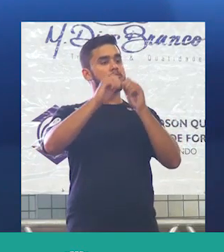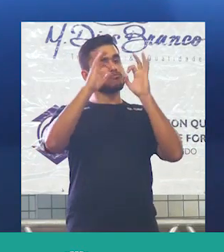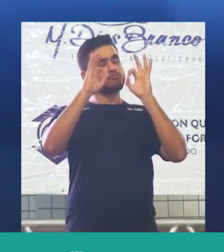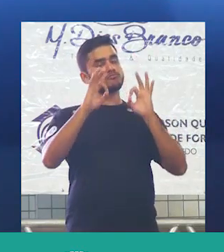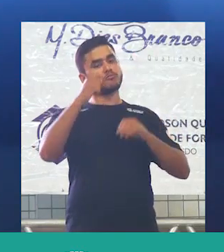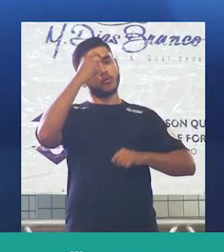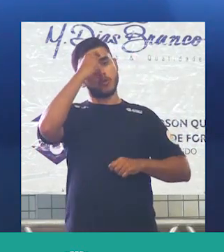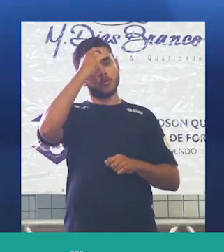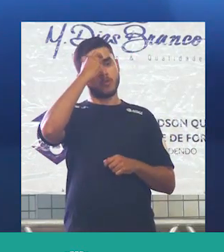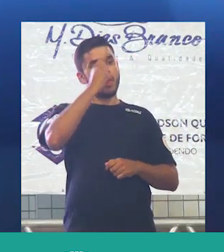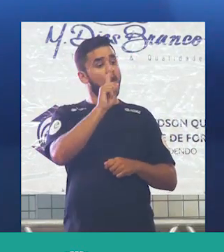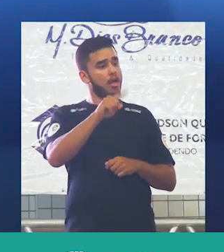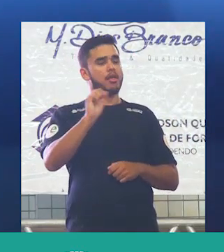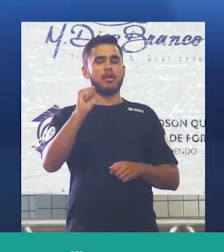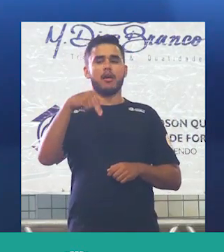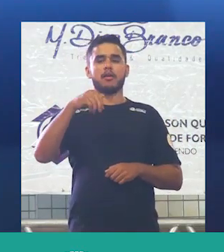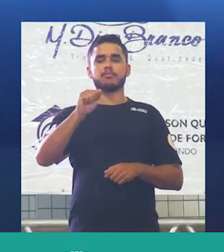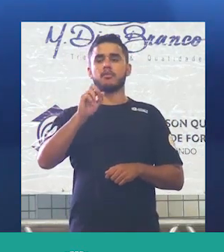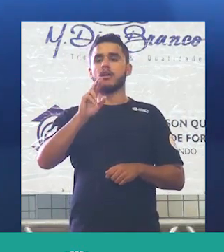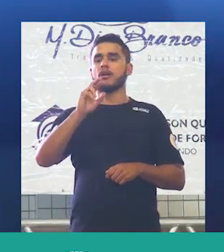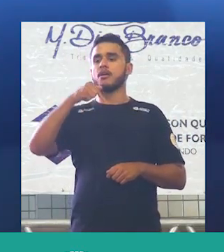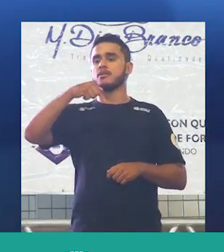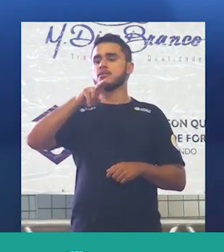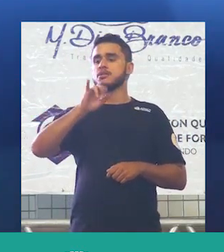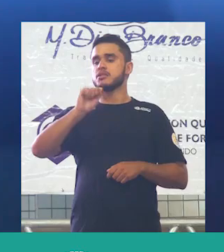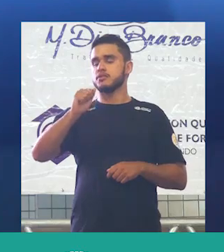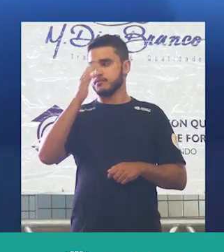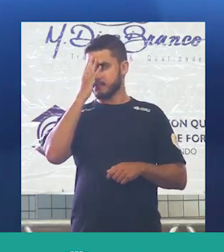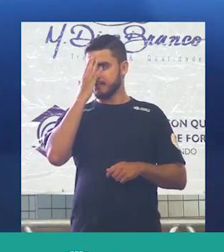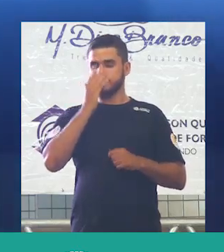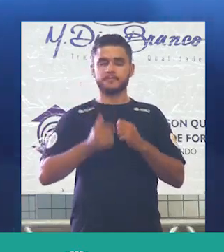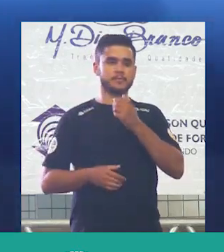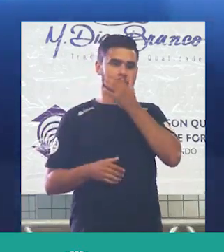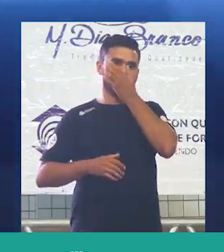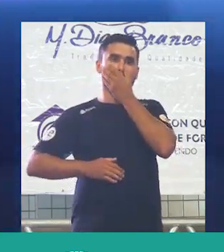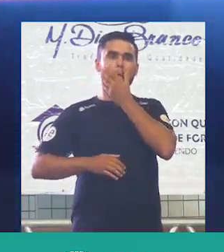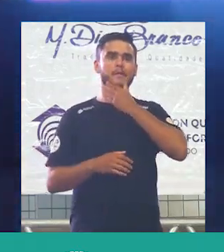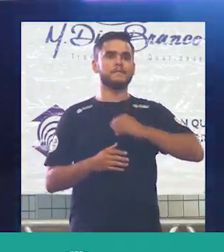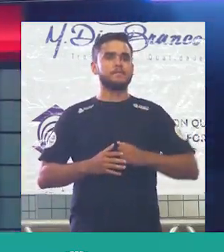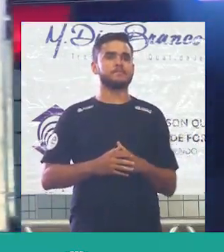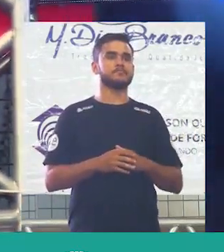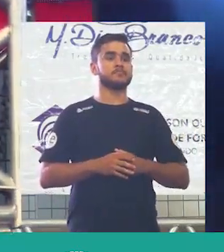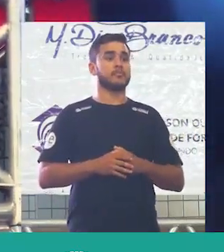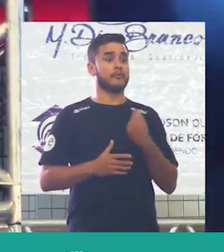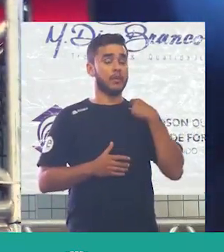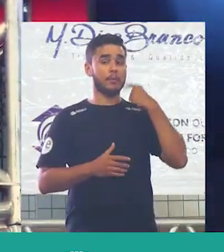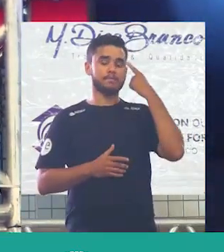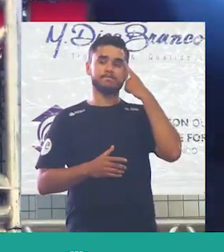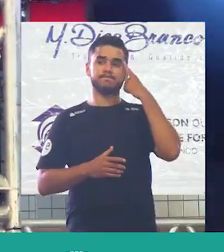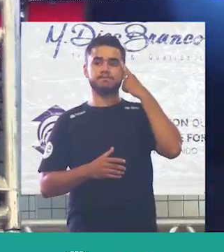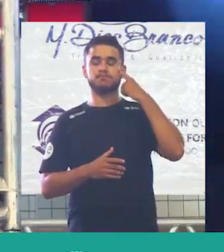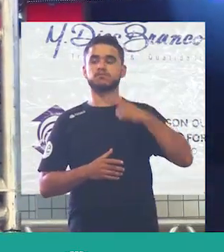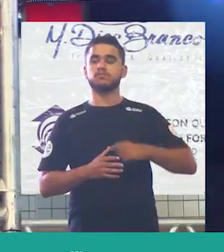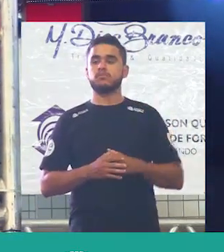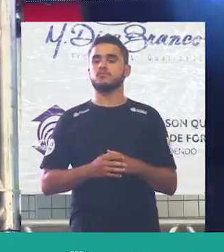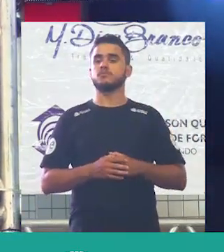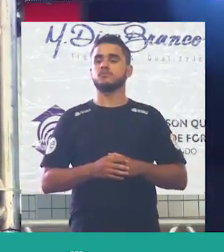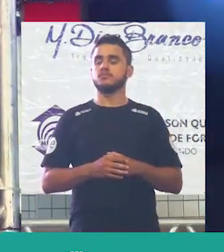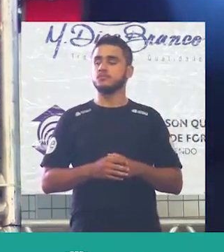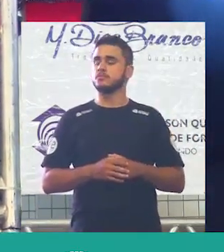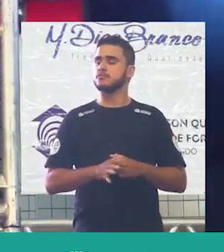você tinha consciência do que era certo. Então, não precisava de Estado. Me diga uma